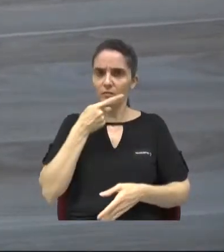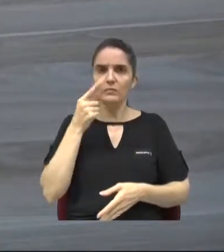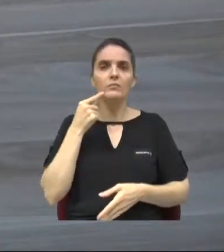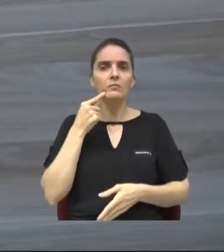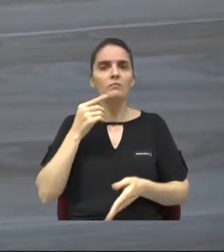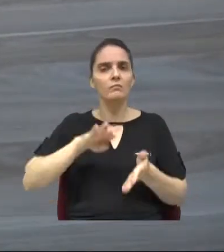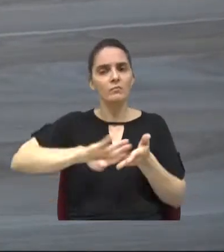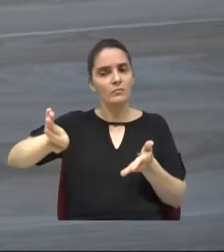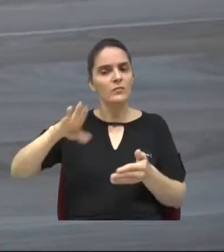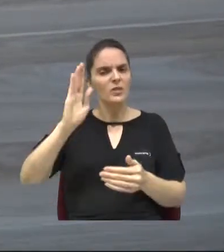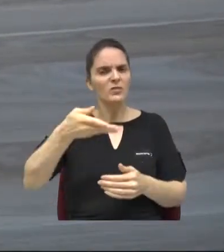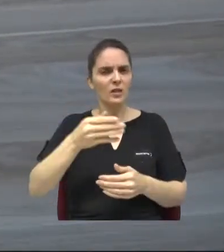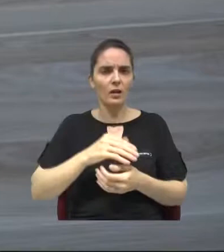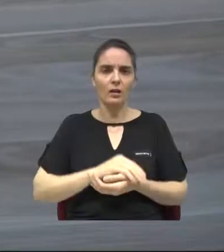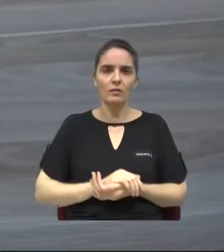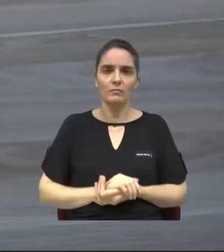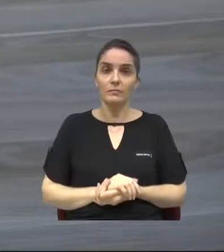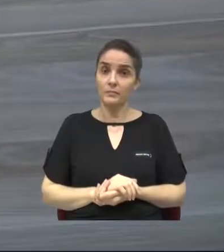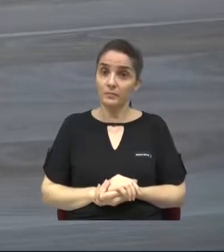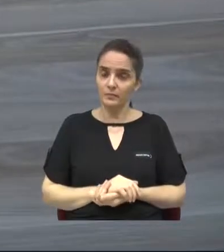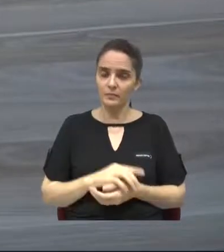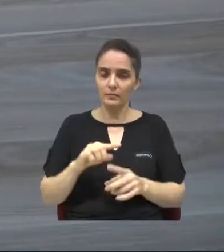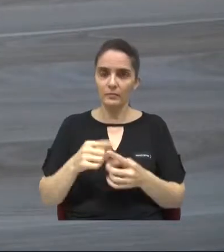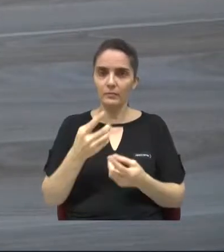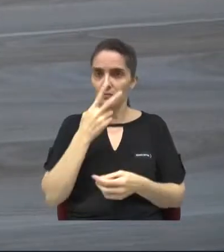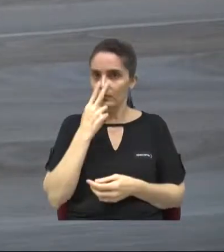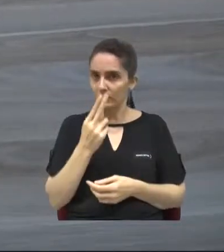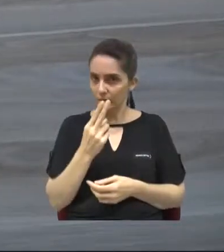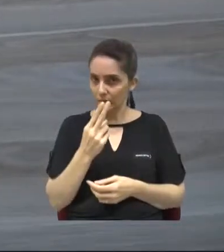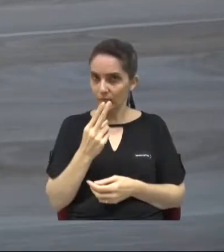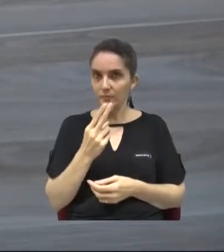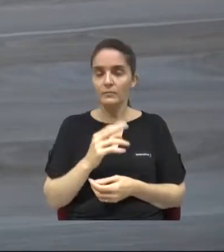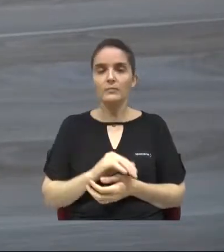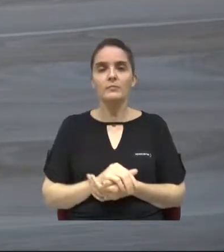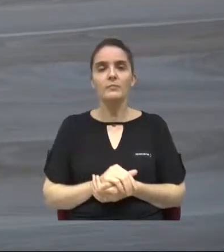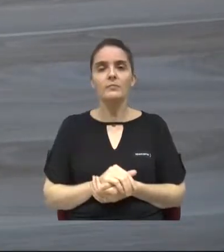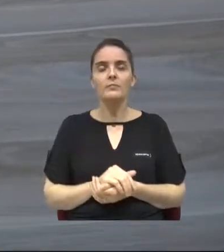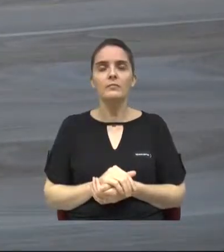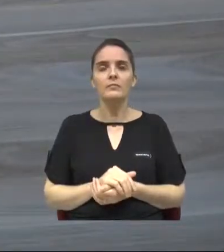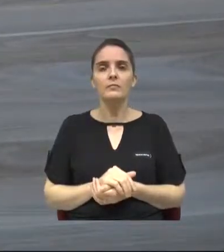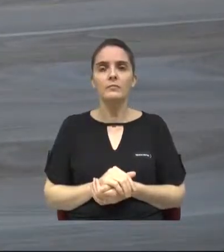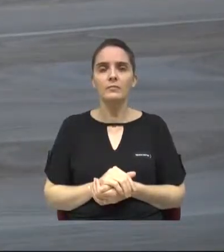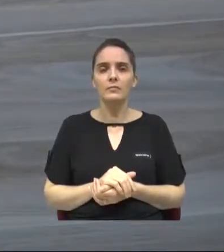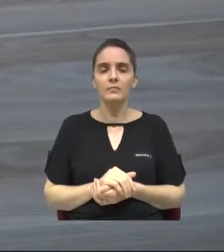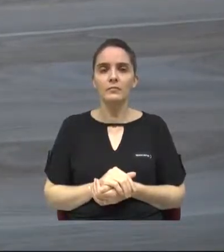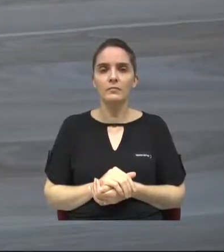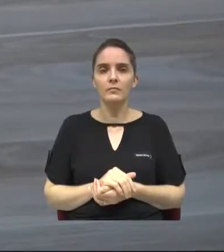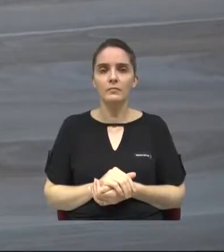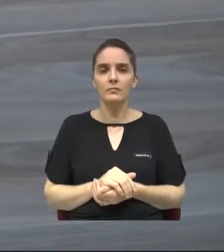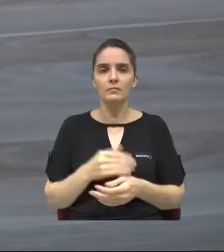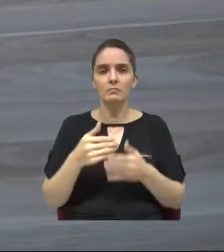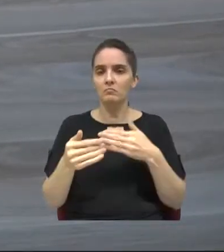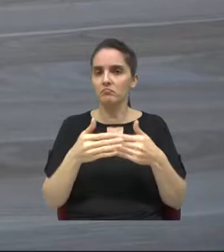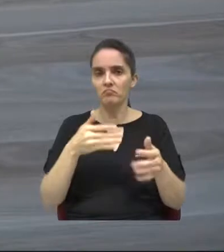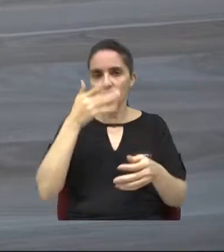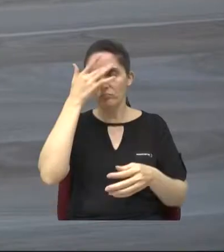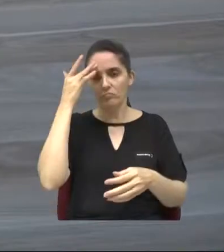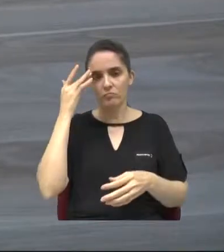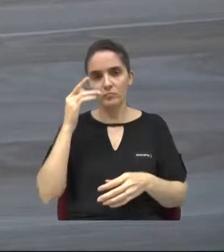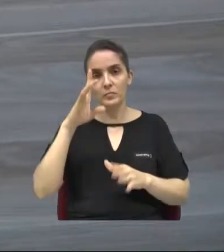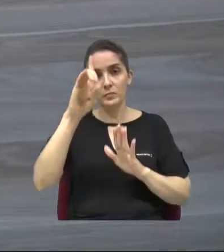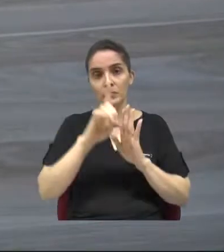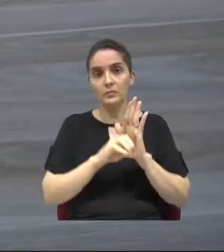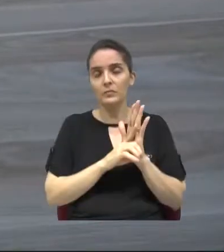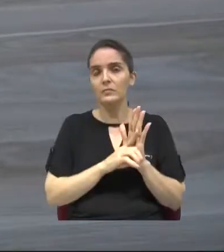tá? Então, me parece até um pouco... qualquer cidadão tem o